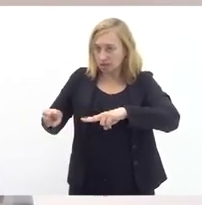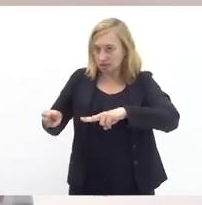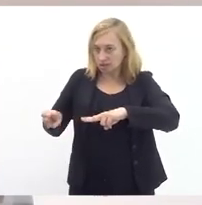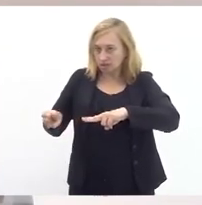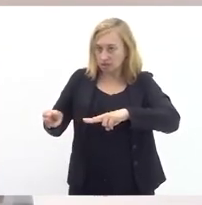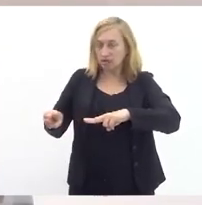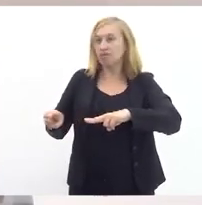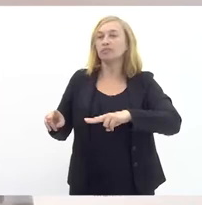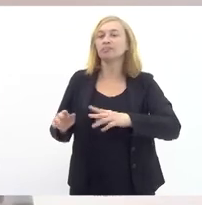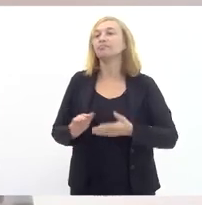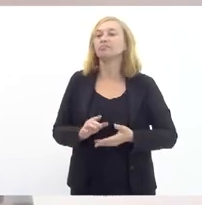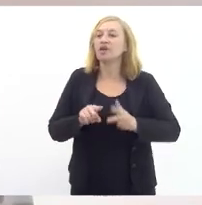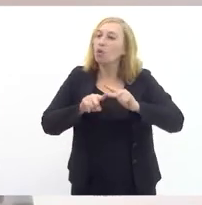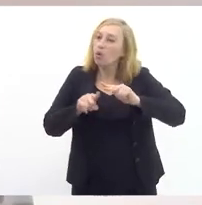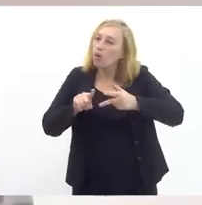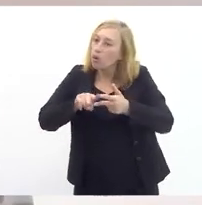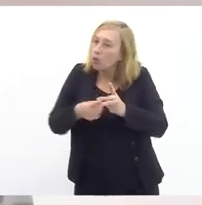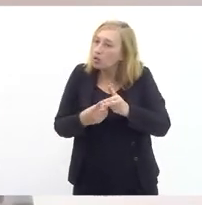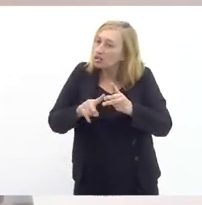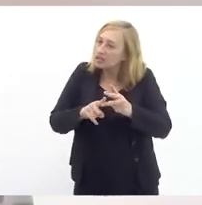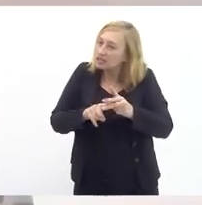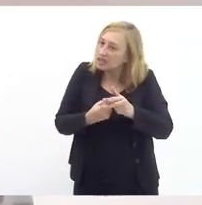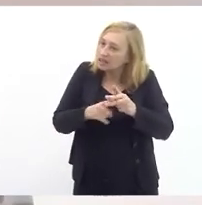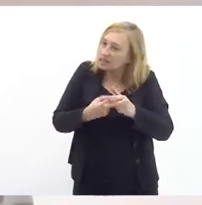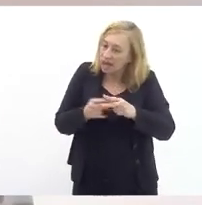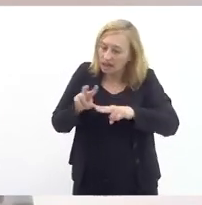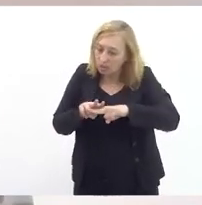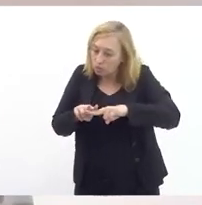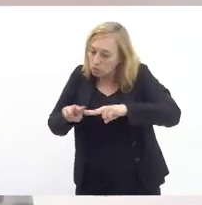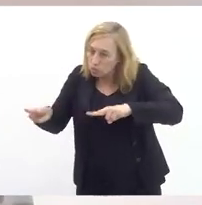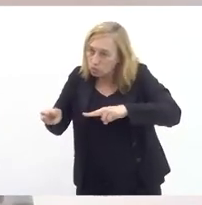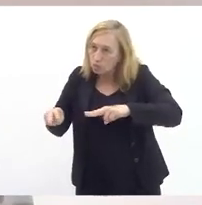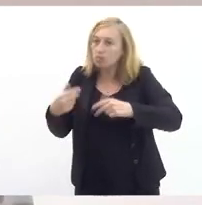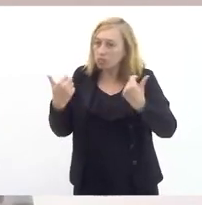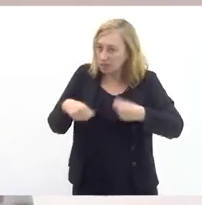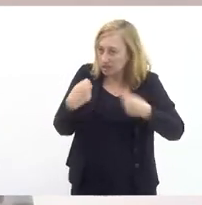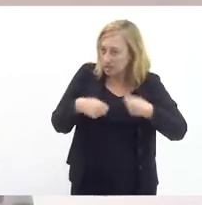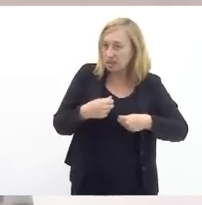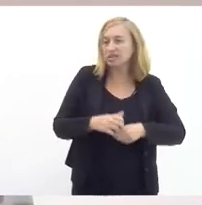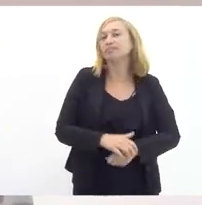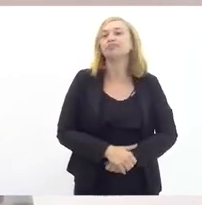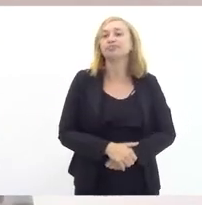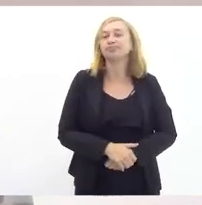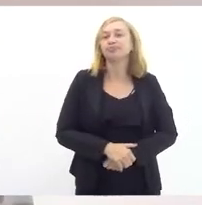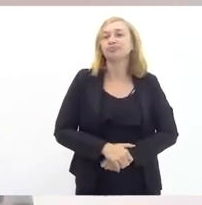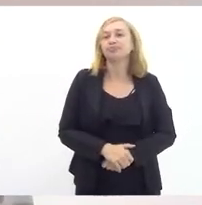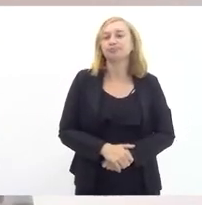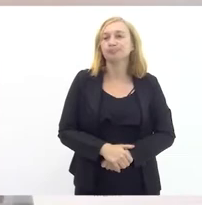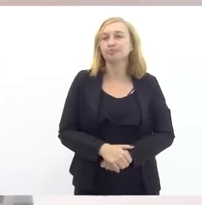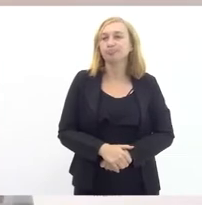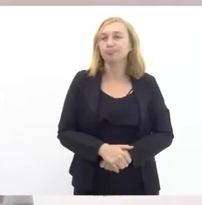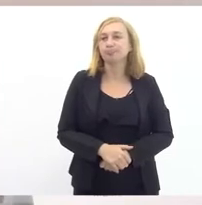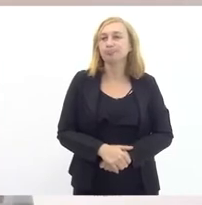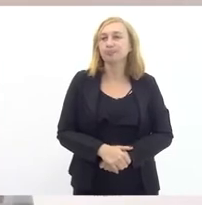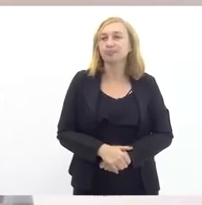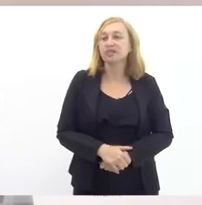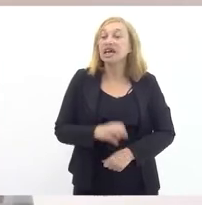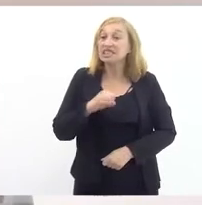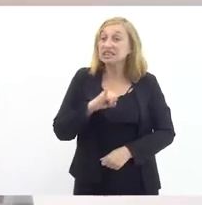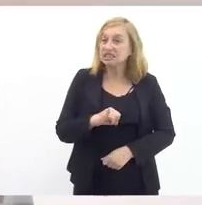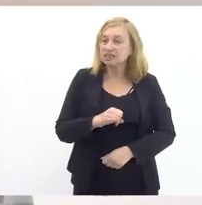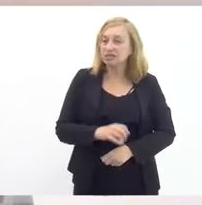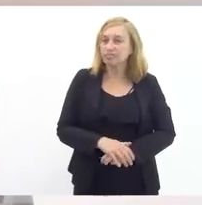de uma ripa de uma polegada, 2,5 centímetros. Ora, se os